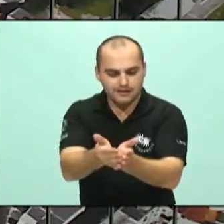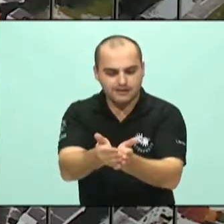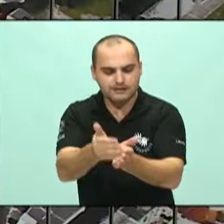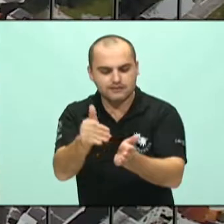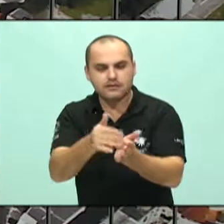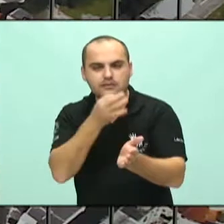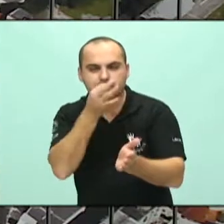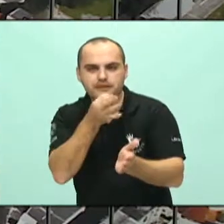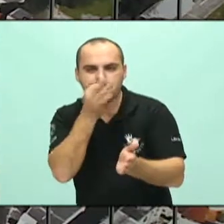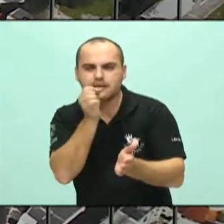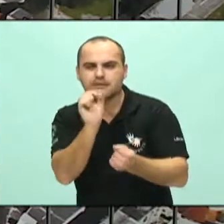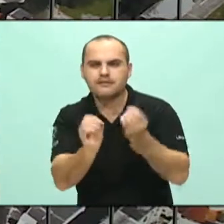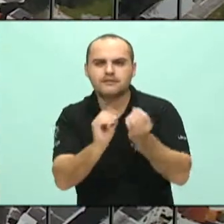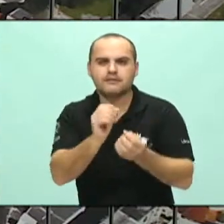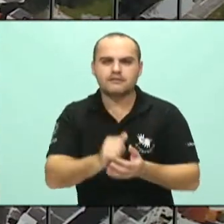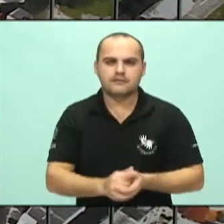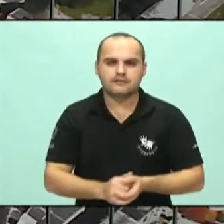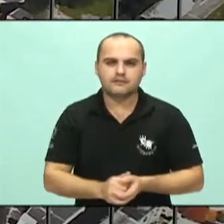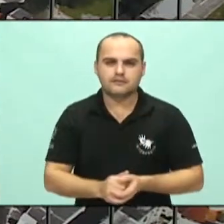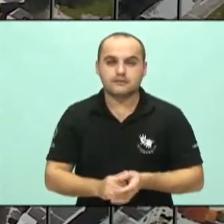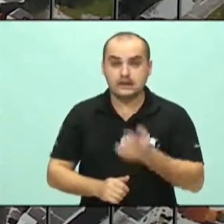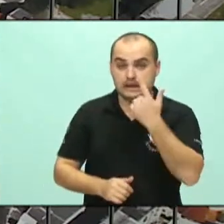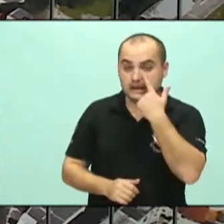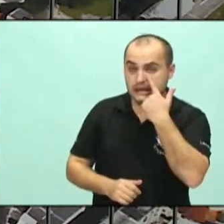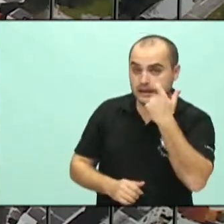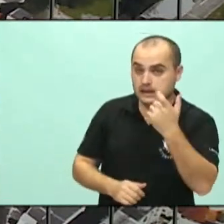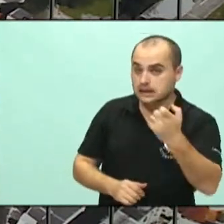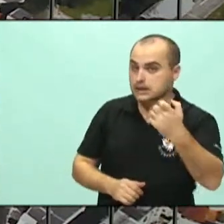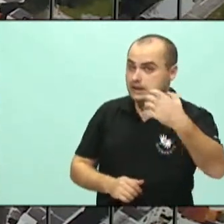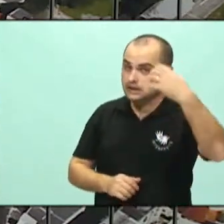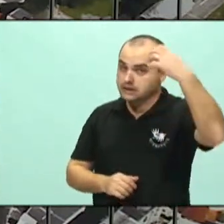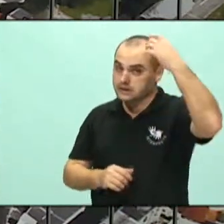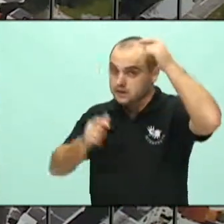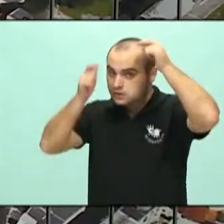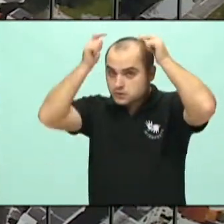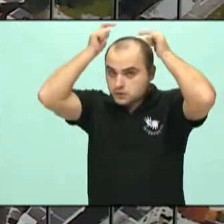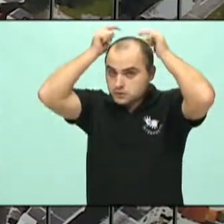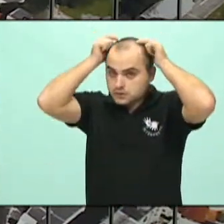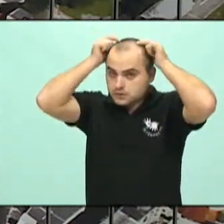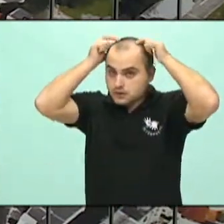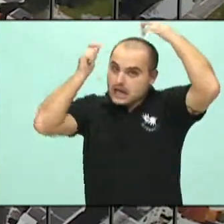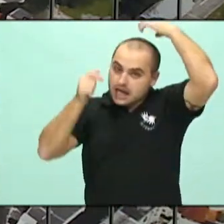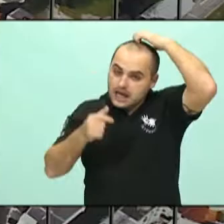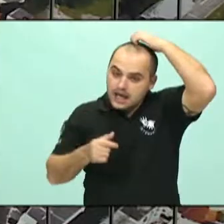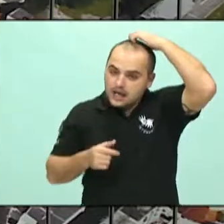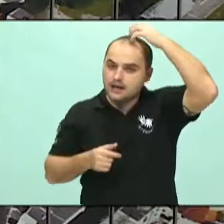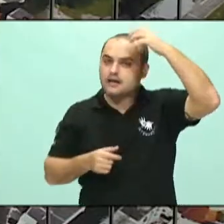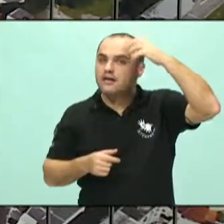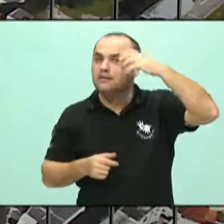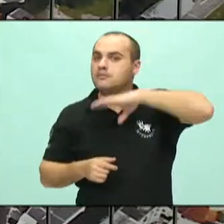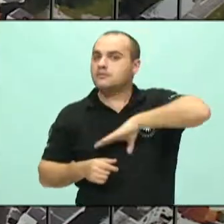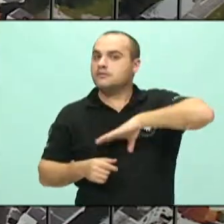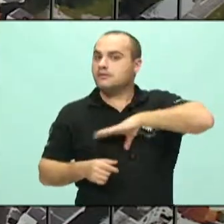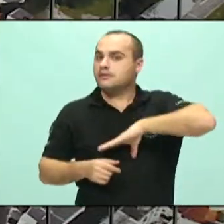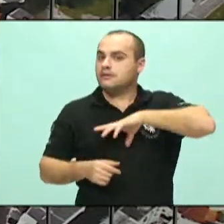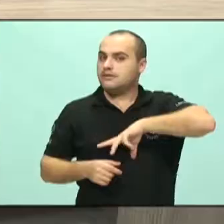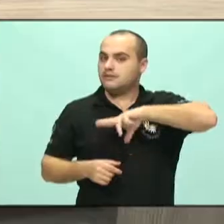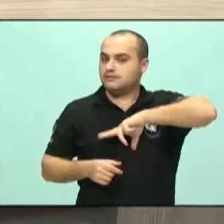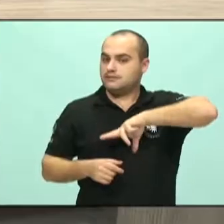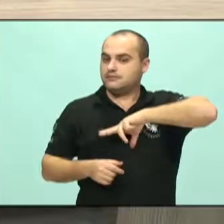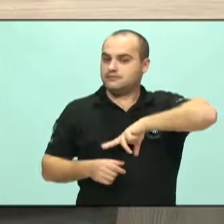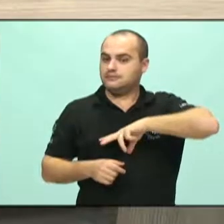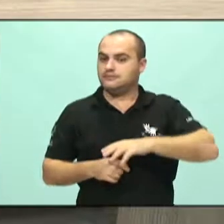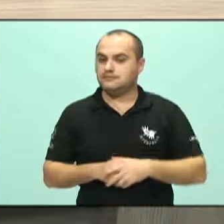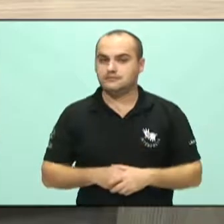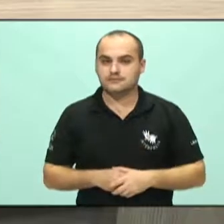ponto de vista dos interesses do rei de Portugal, não é? A partir do ponto de vista